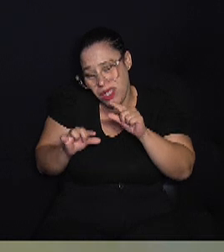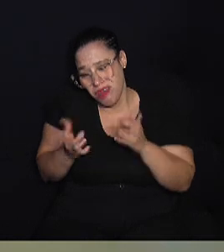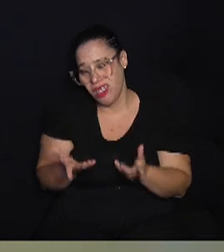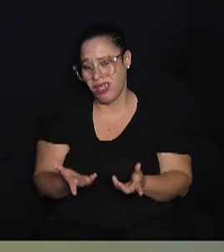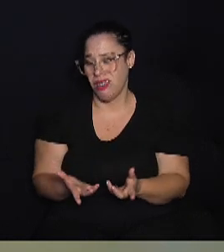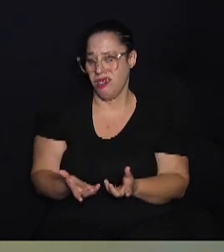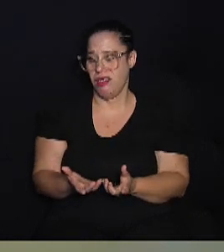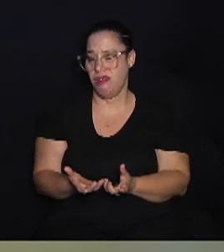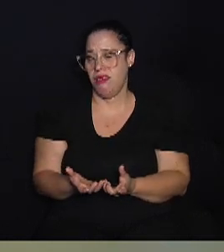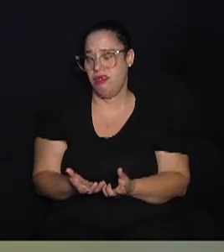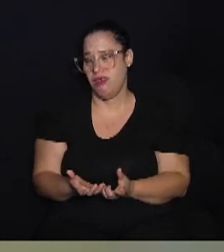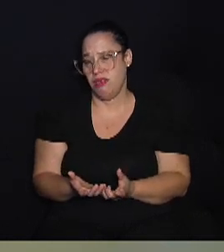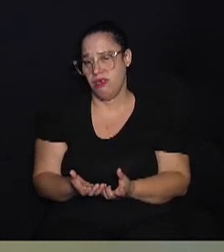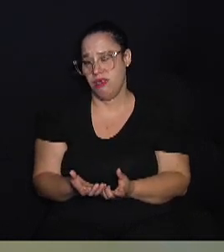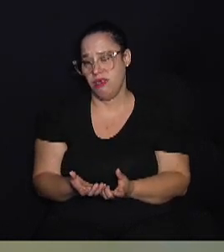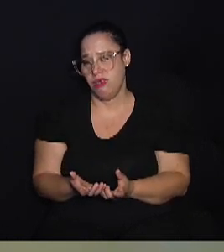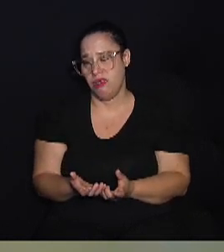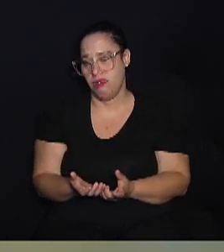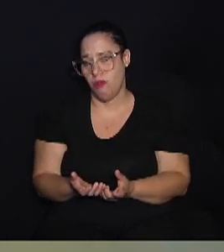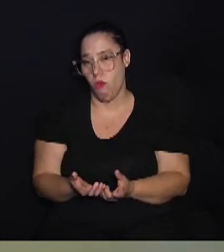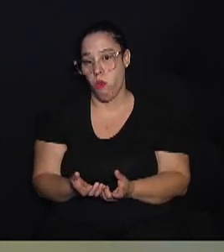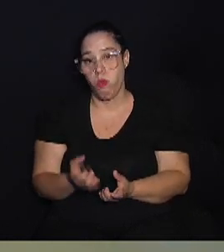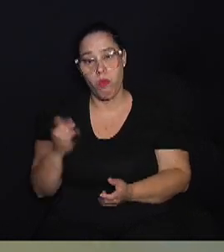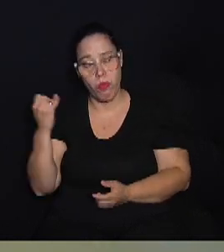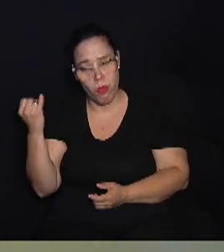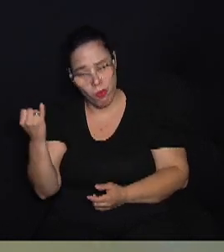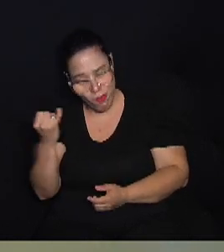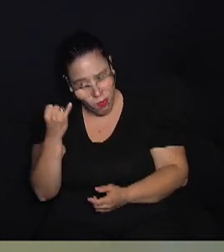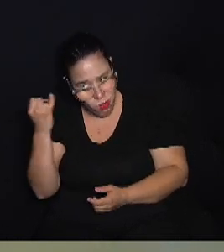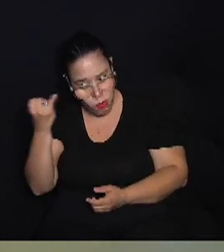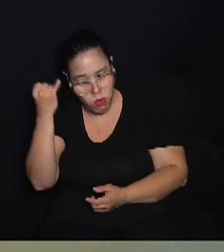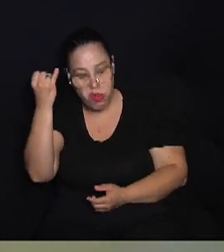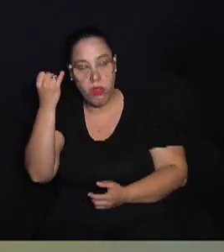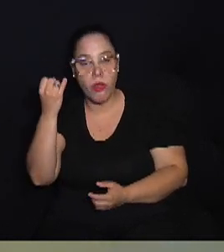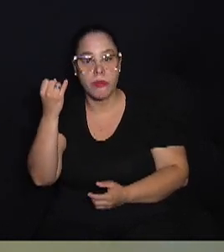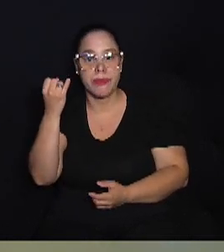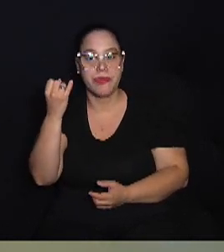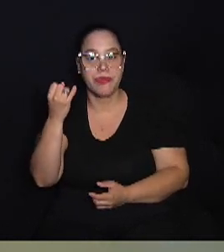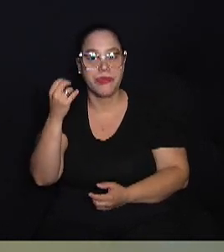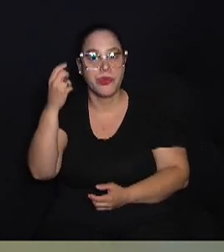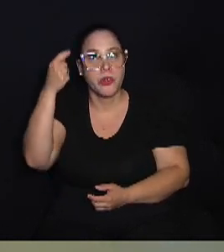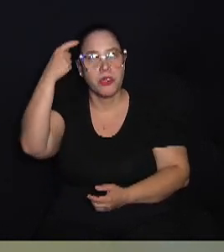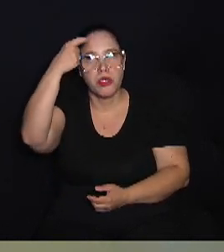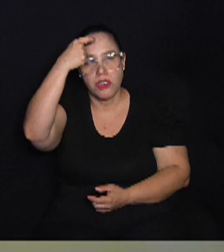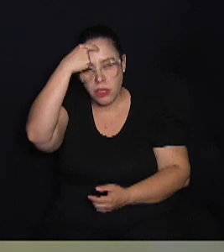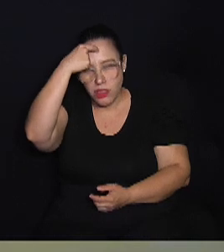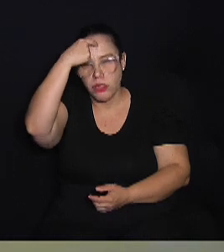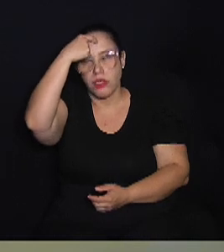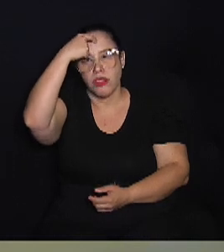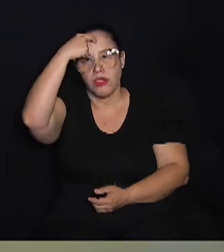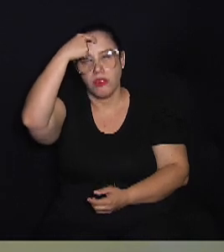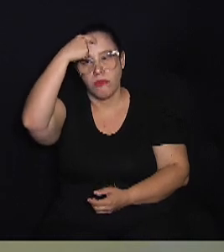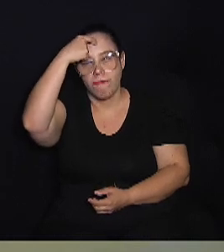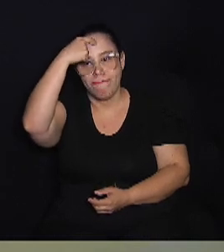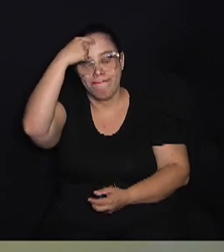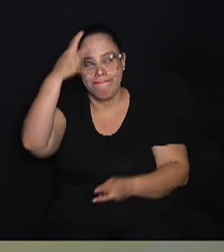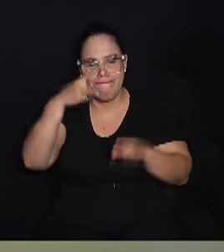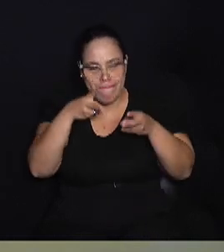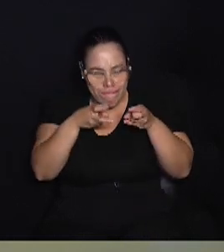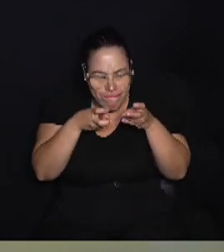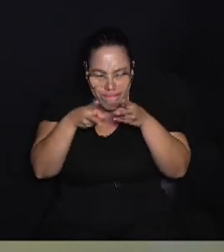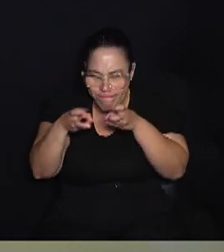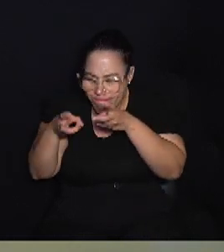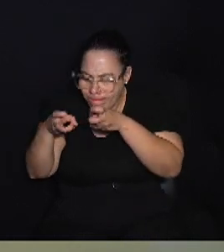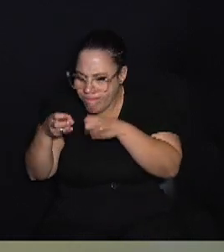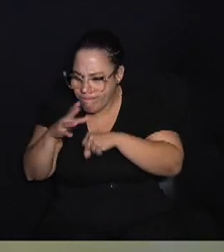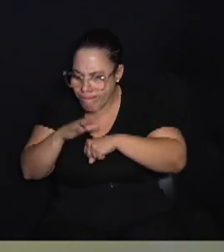efeitos, né? Então, a importância dessas campanhas é para que as pessoas se conscientizem e prestem atenção em sintomas dos